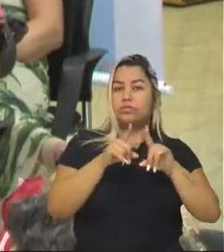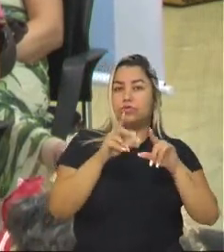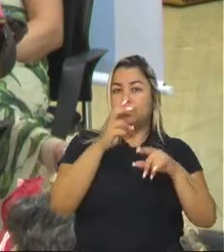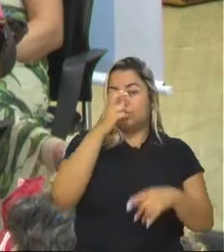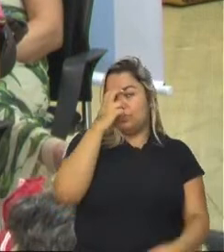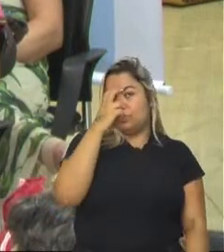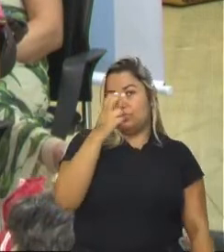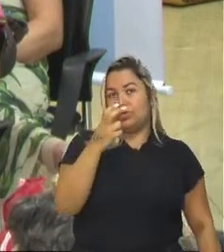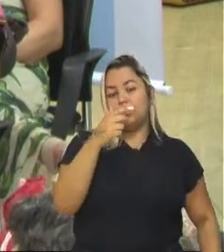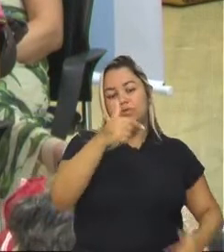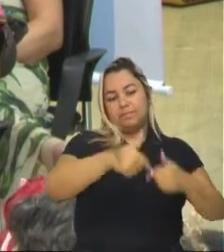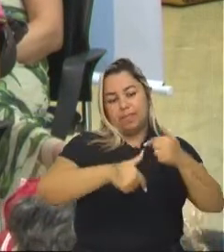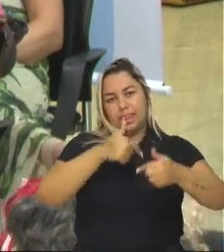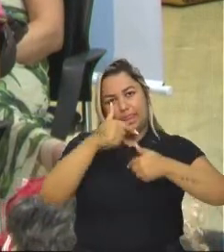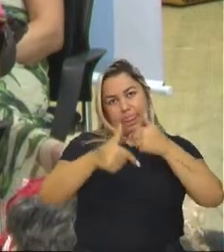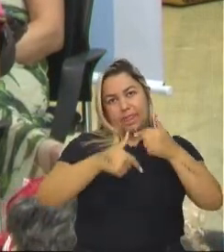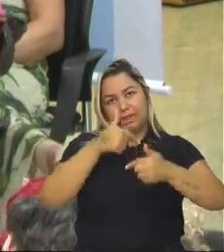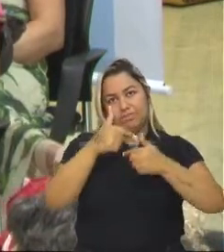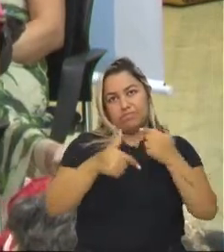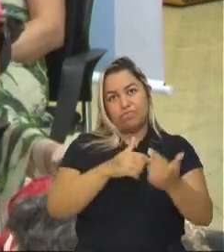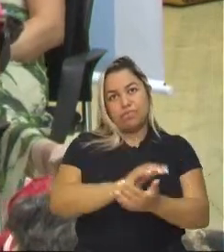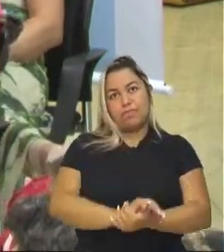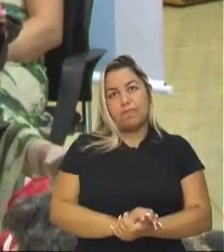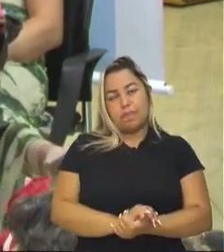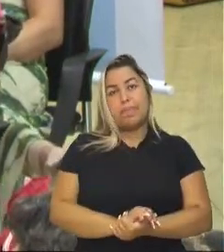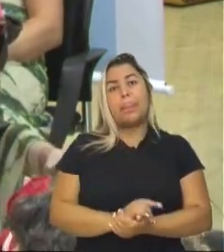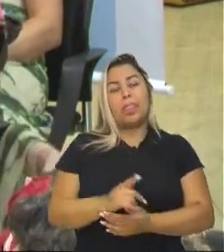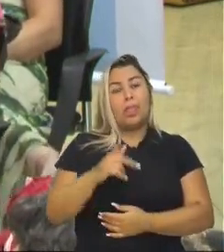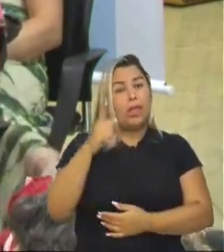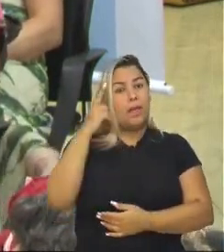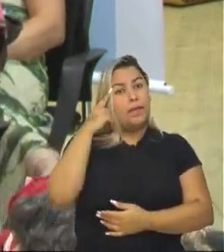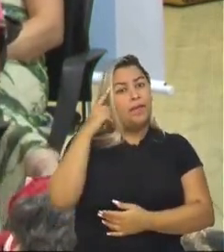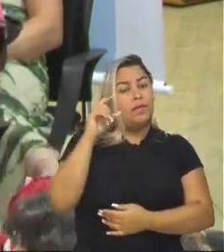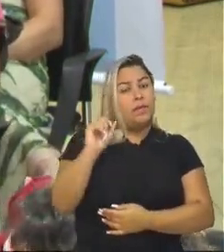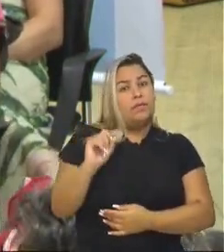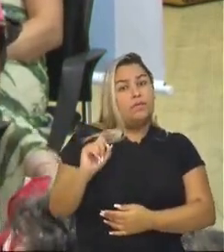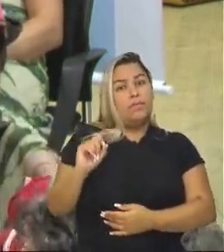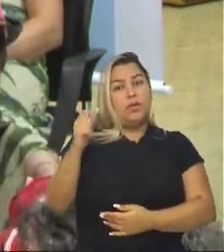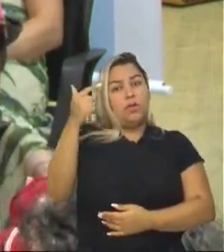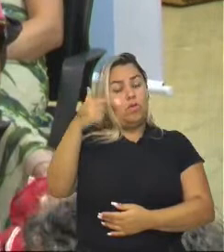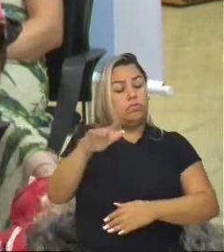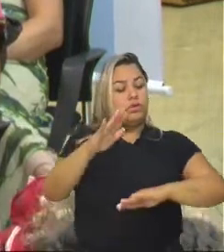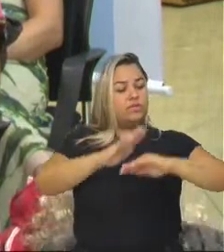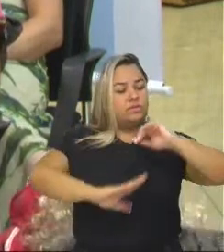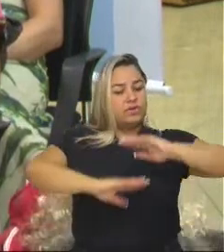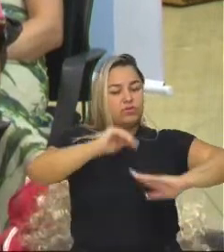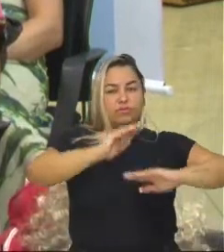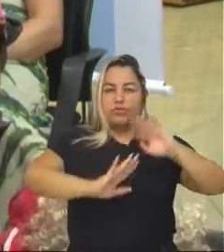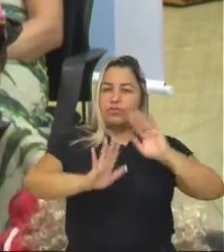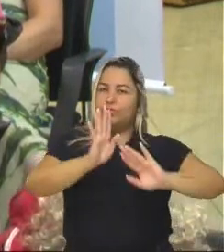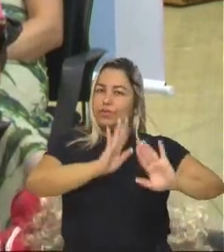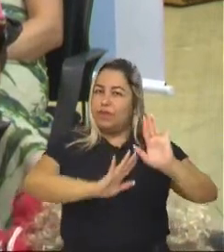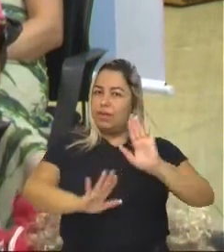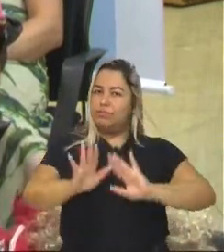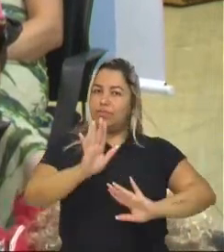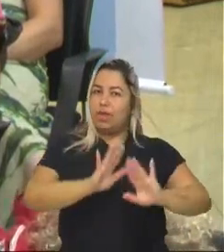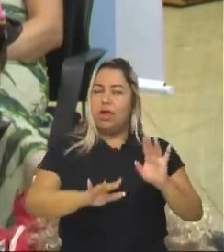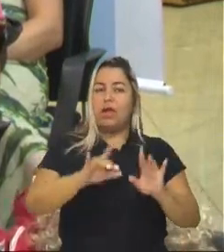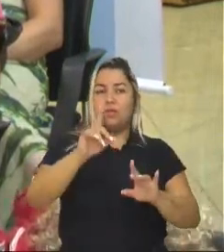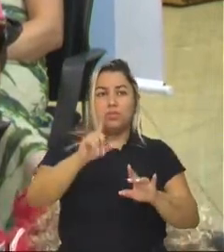de empregabilidade. É um pouco, acho que isso que a gente está tentando pensar aqui também, né? Assim, outras práticas de cuidado que não sejam